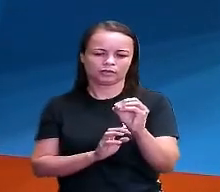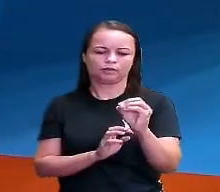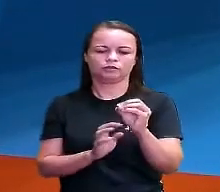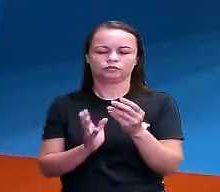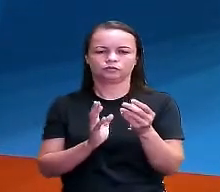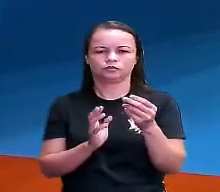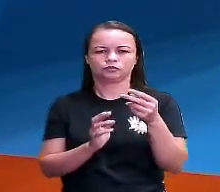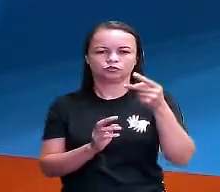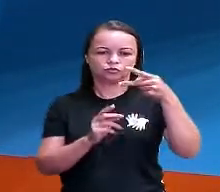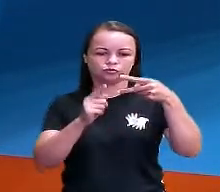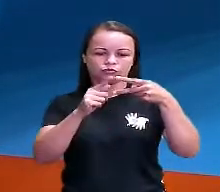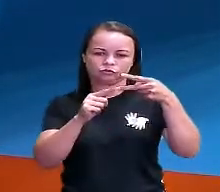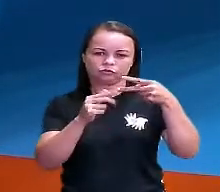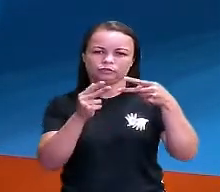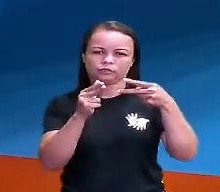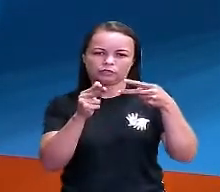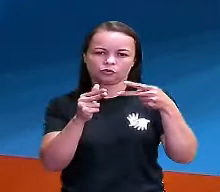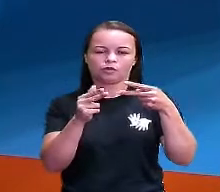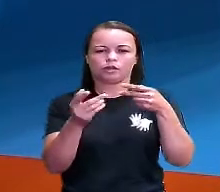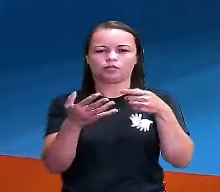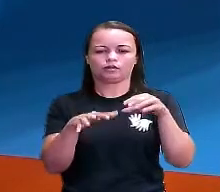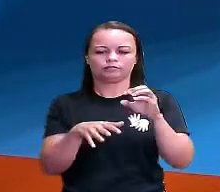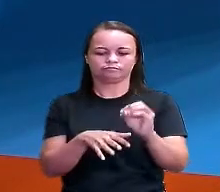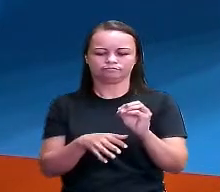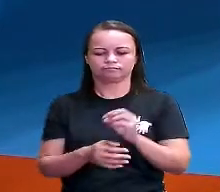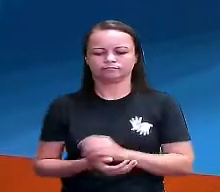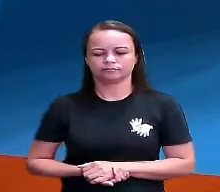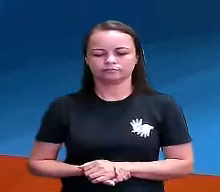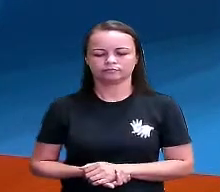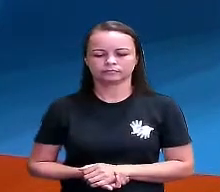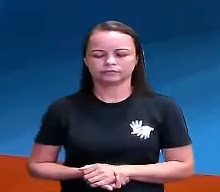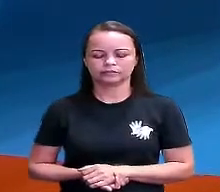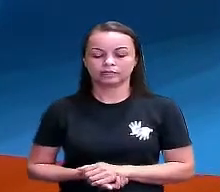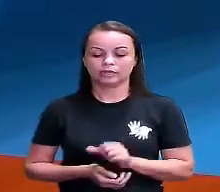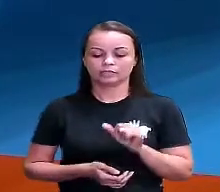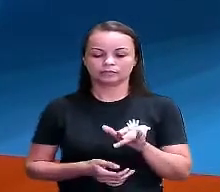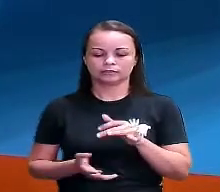iguais, a gente tem 0. Se o minuendo é